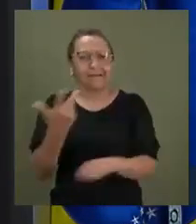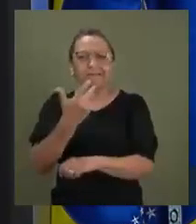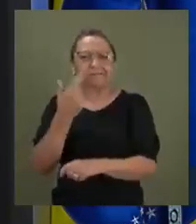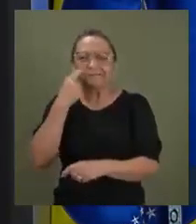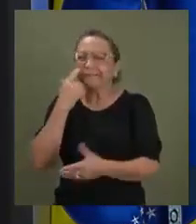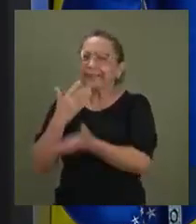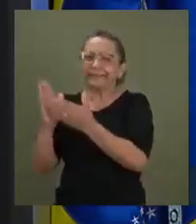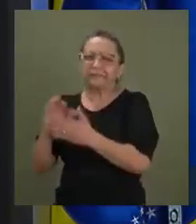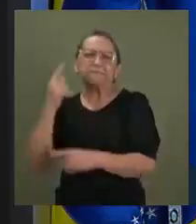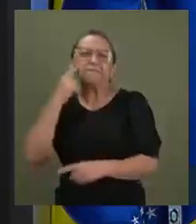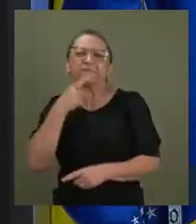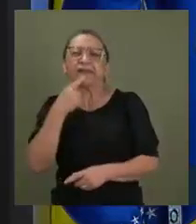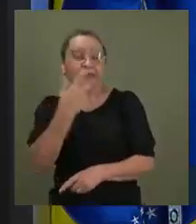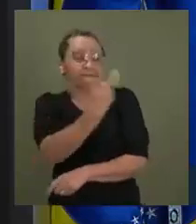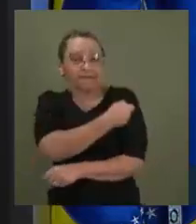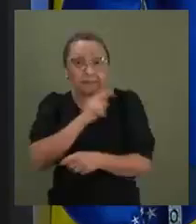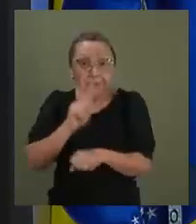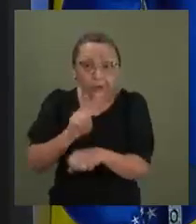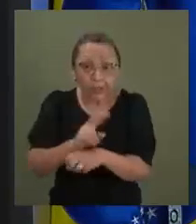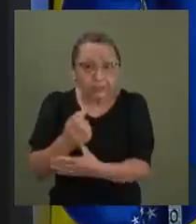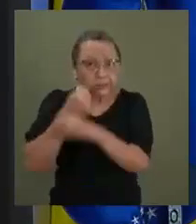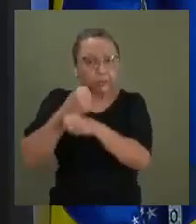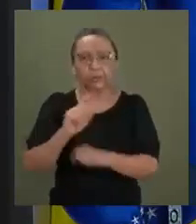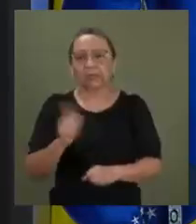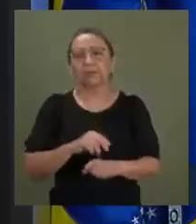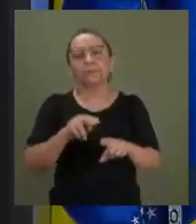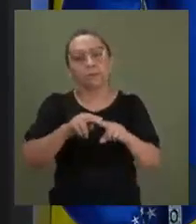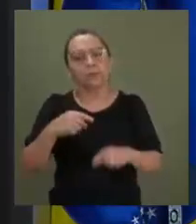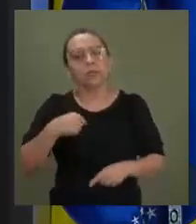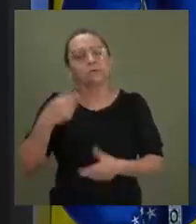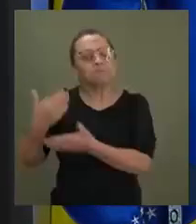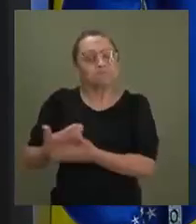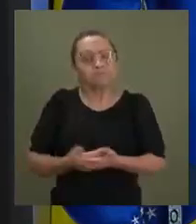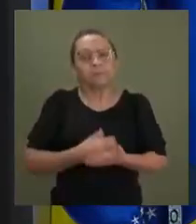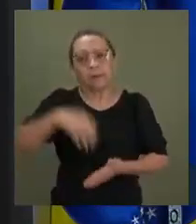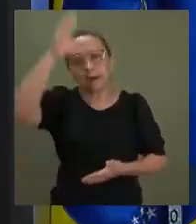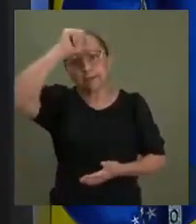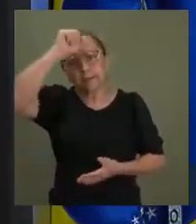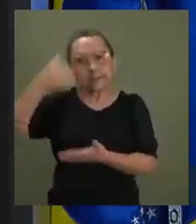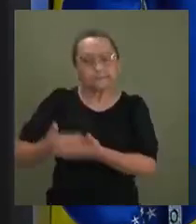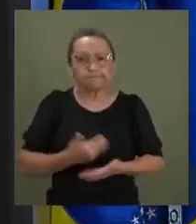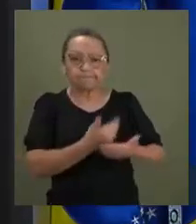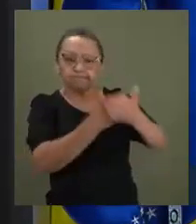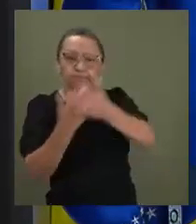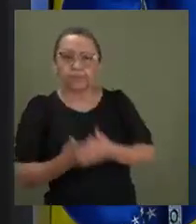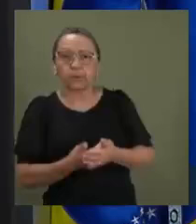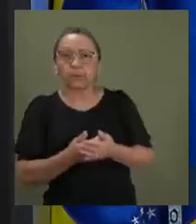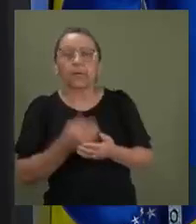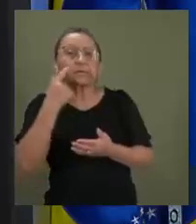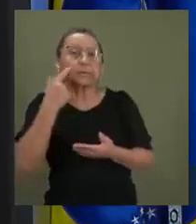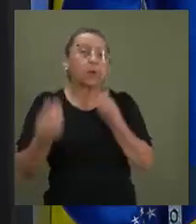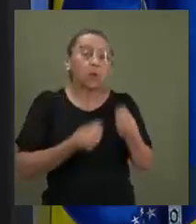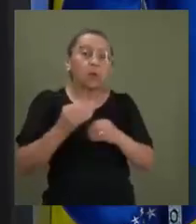protege. Então, eu tive que aprender a lidar com a Covid para tratar meus familiares e até a